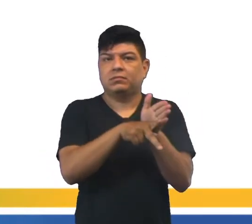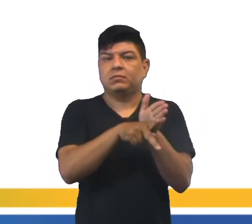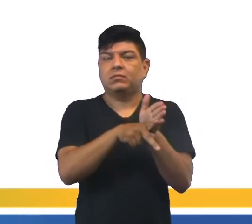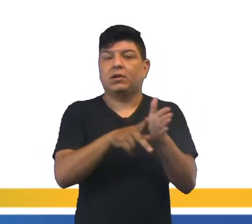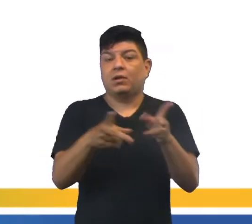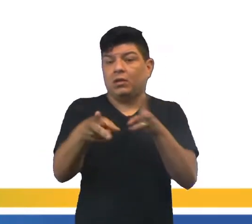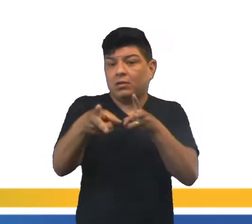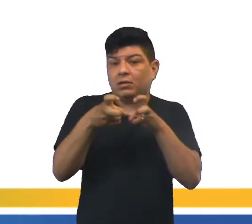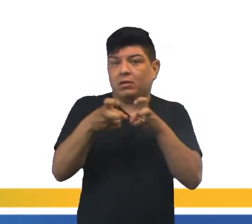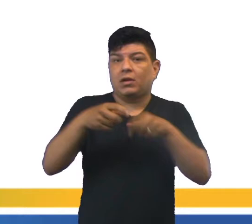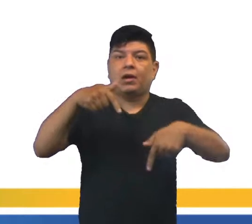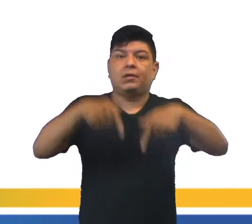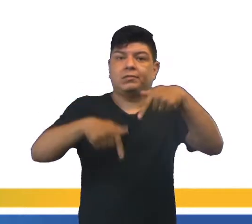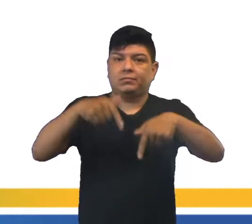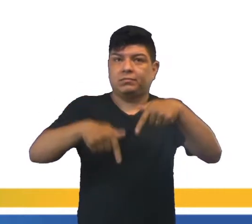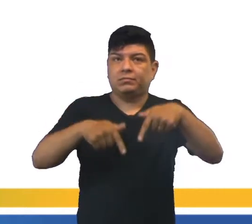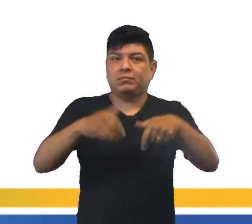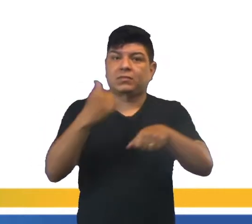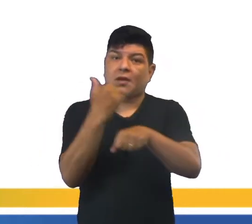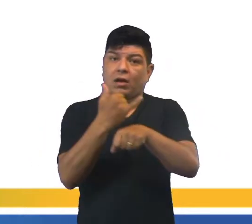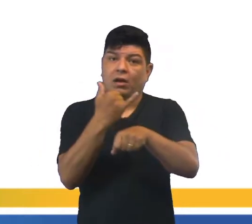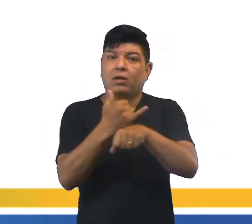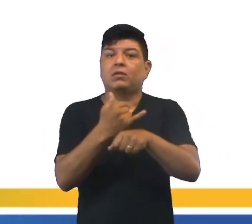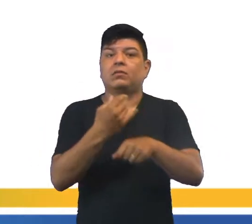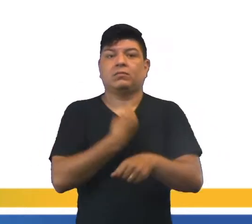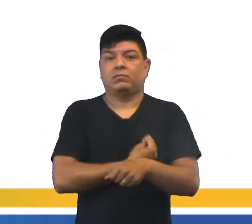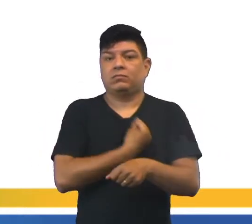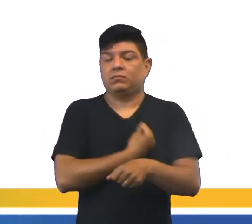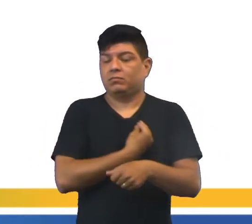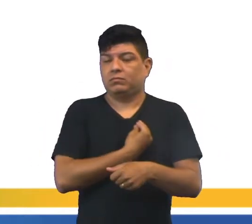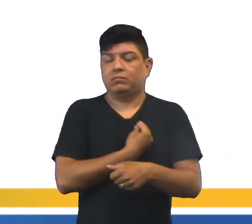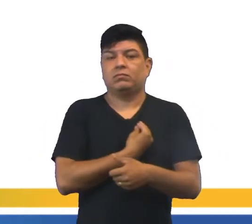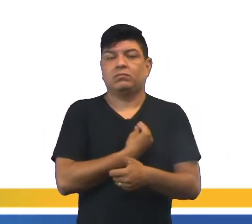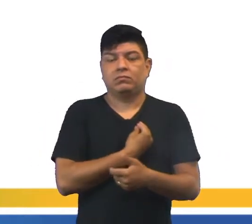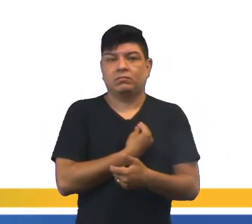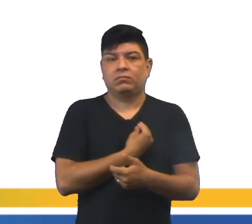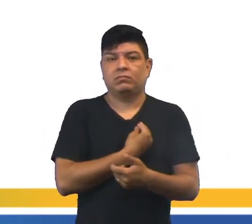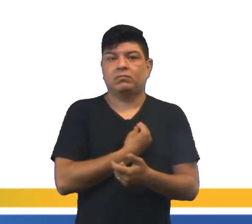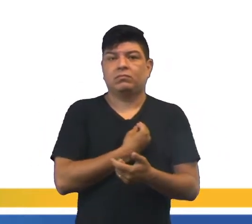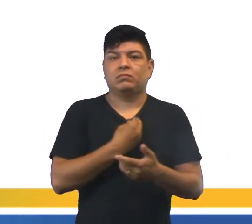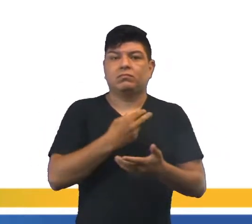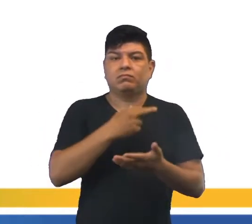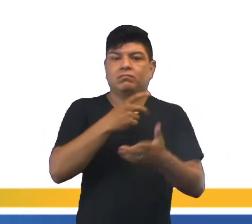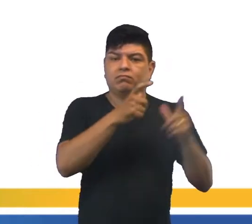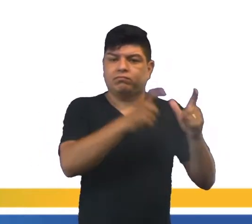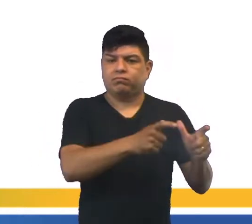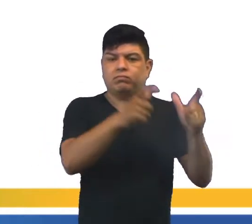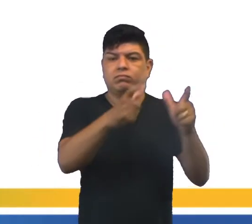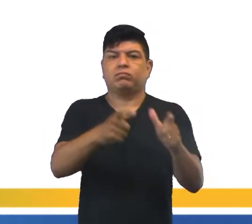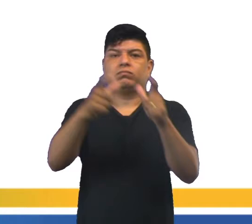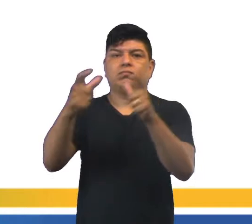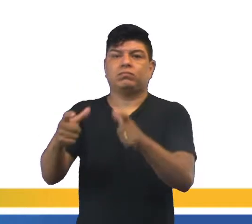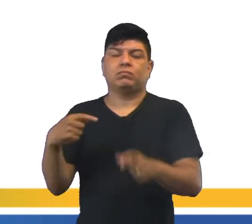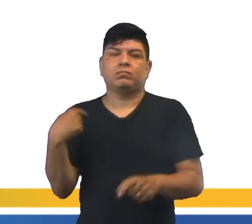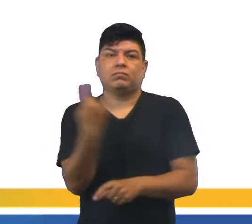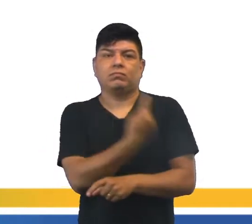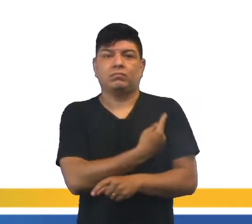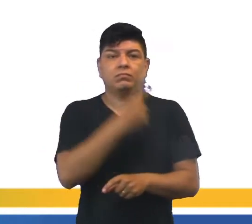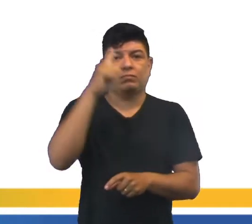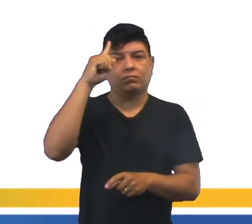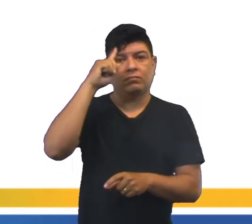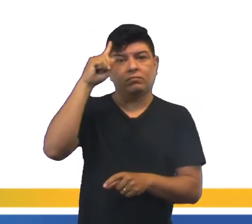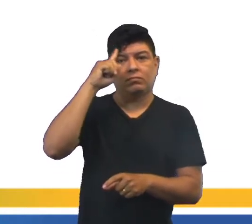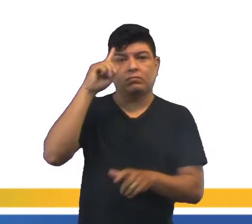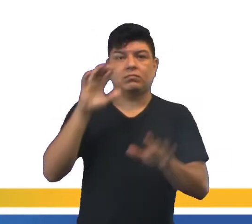a química dos metais está presente em muitos locais, né, do nosso dia a dia. Então nós